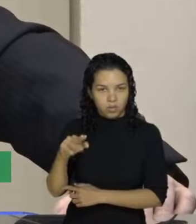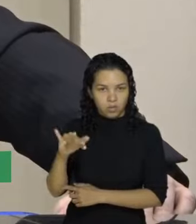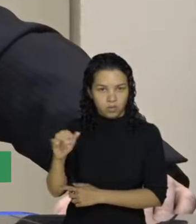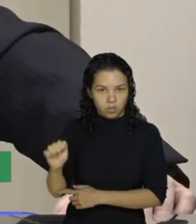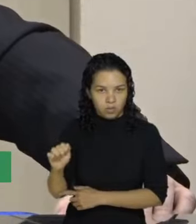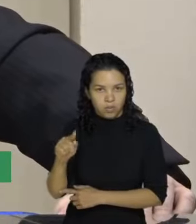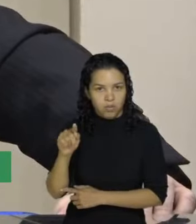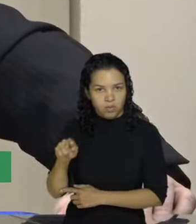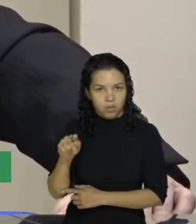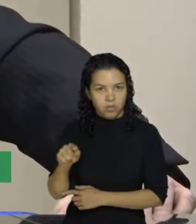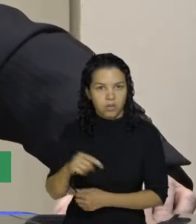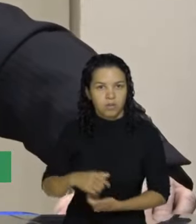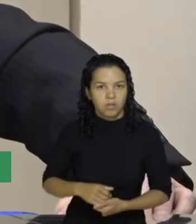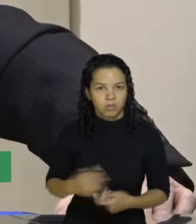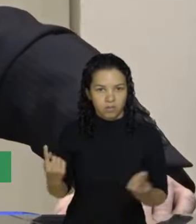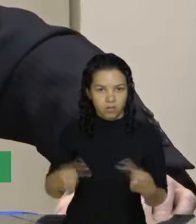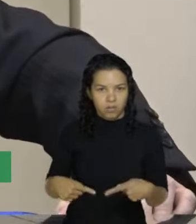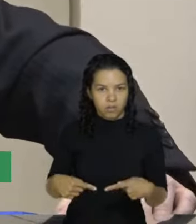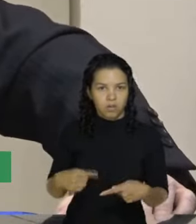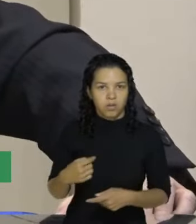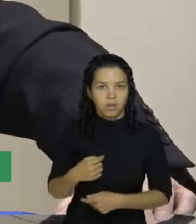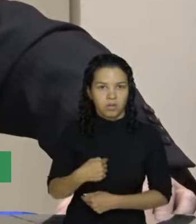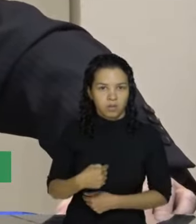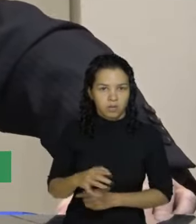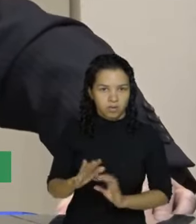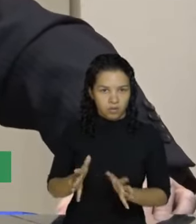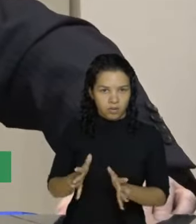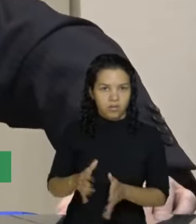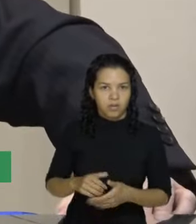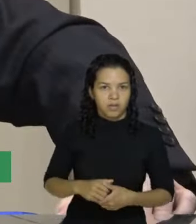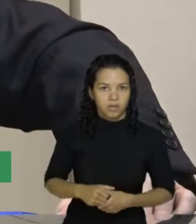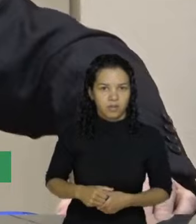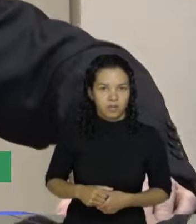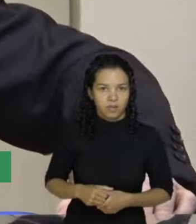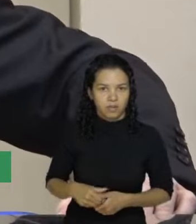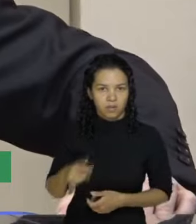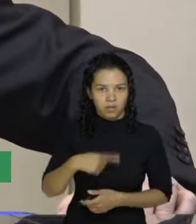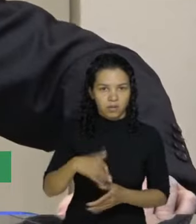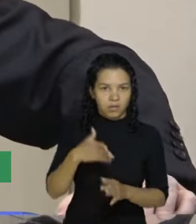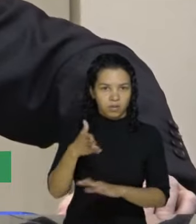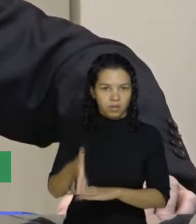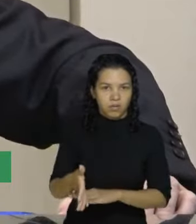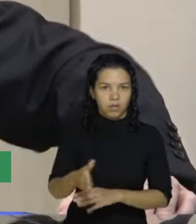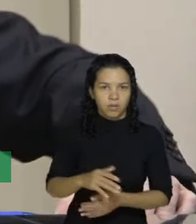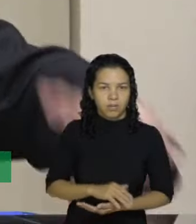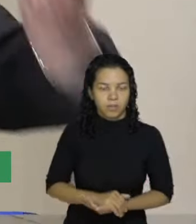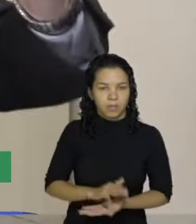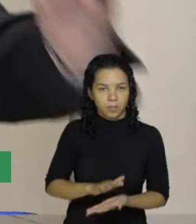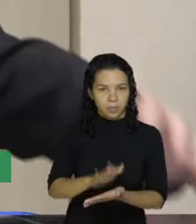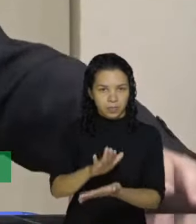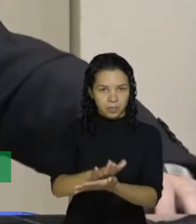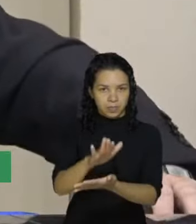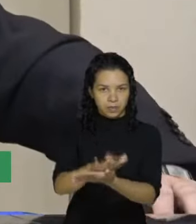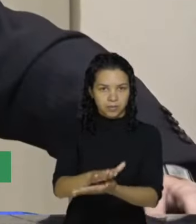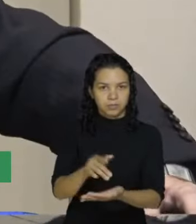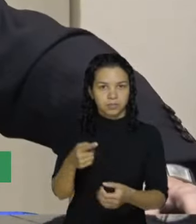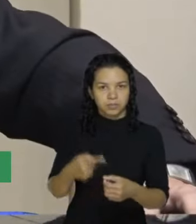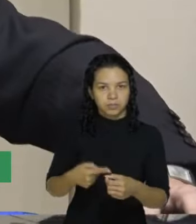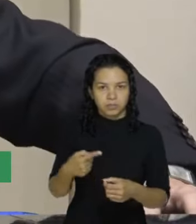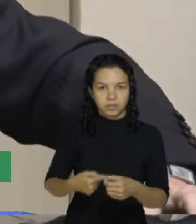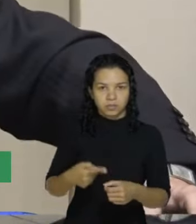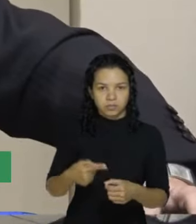Ema. Tá, estamos informados. Estamos lá, então. Parabéns, Imbuia, e o deputado